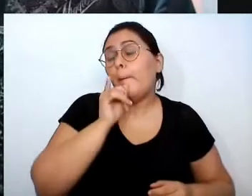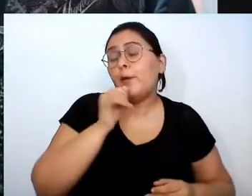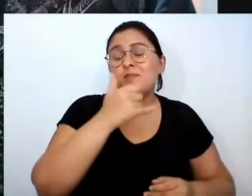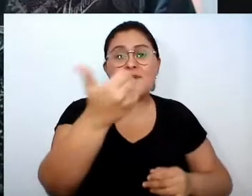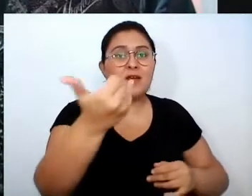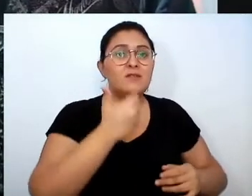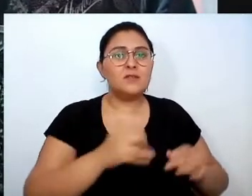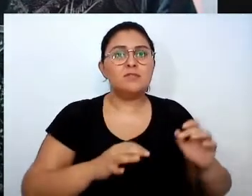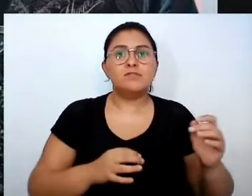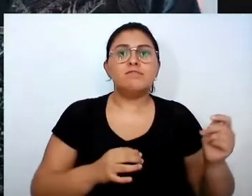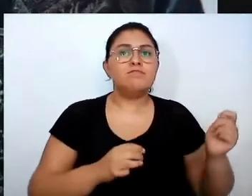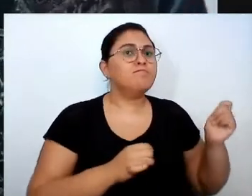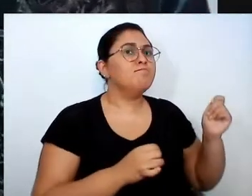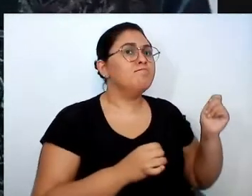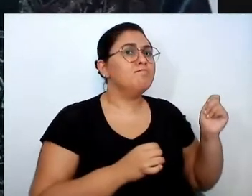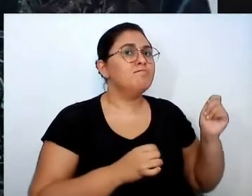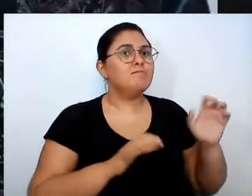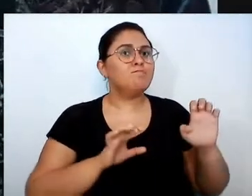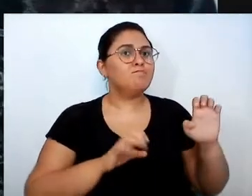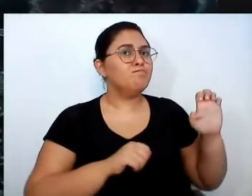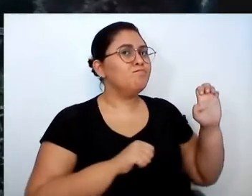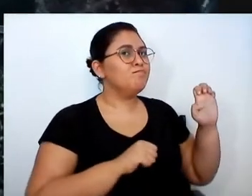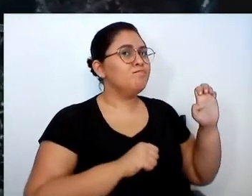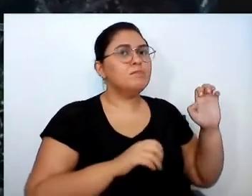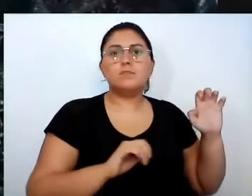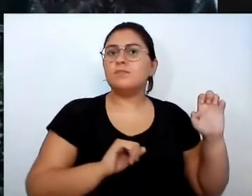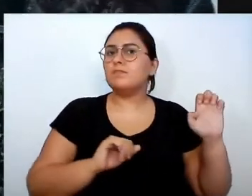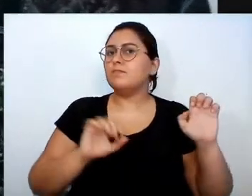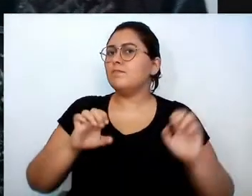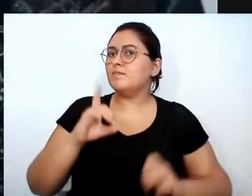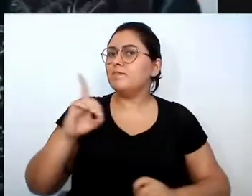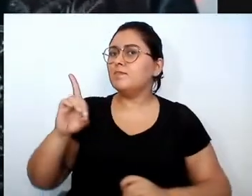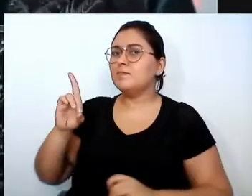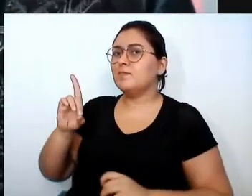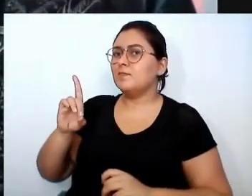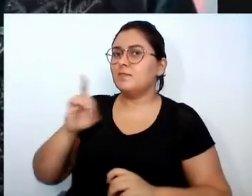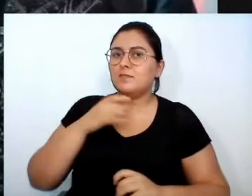dizendo, olha, vira mais para a direita, mais para a esquerda, e vai dando as posições.